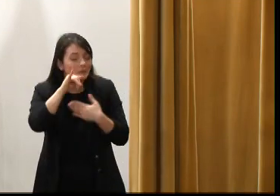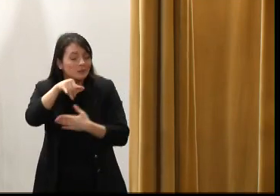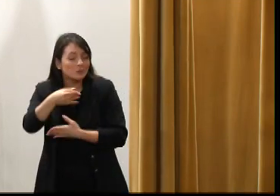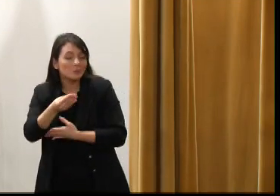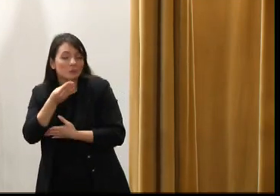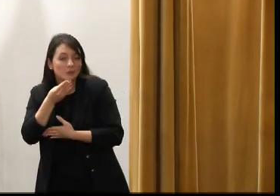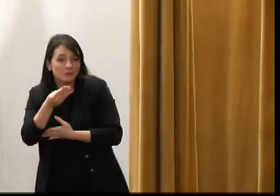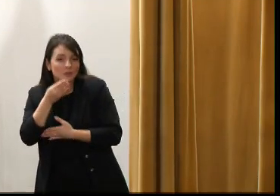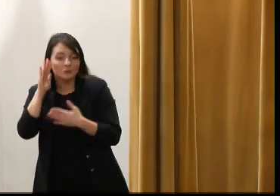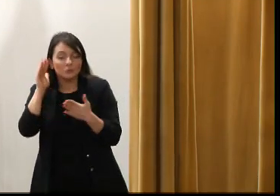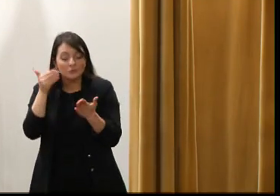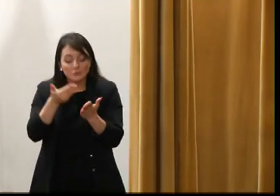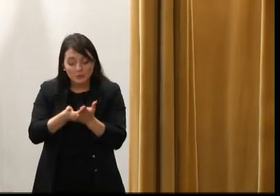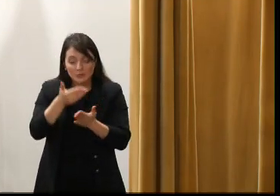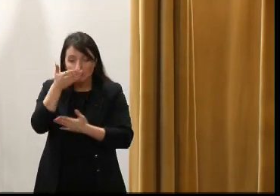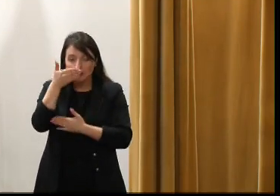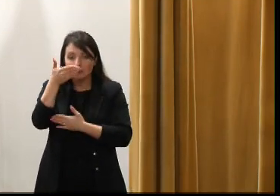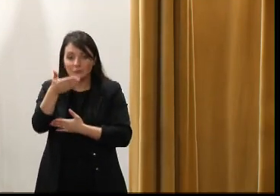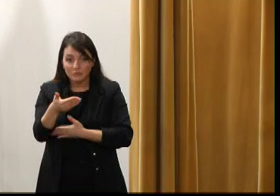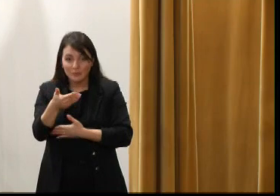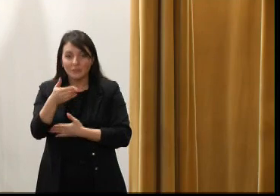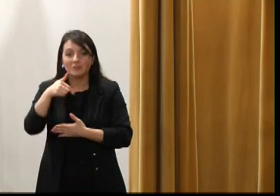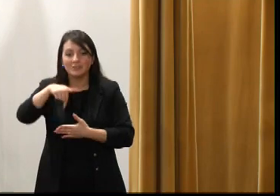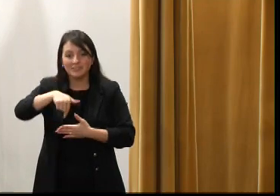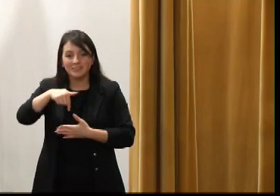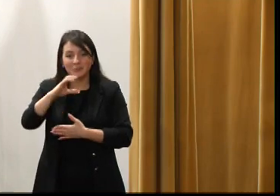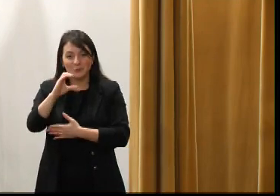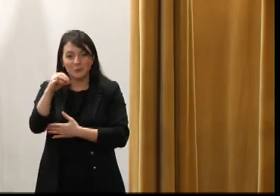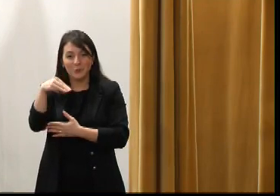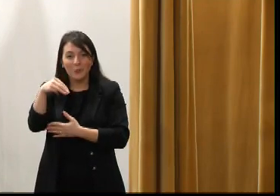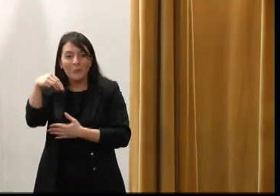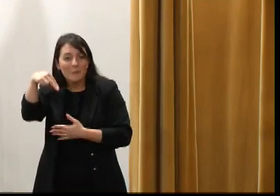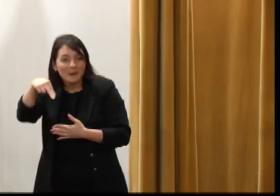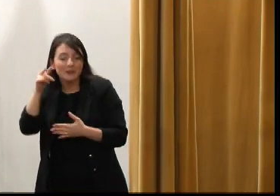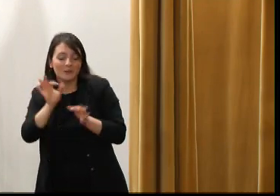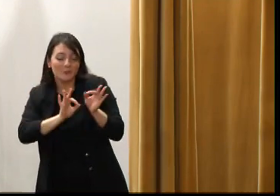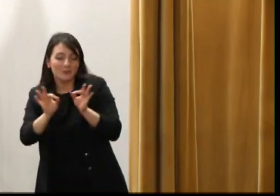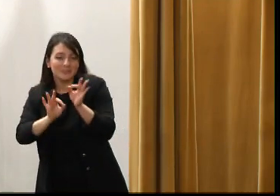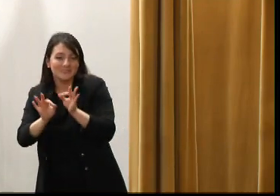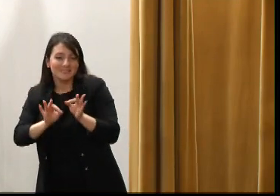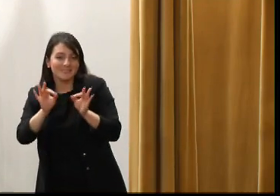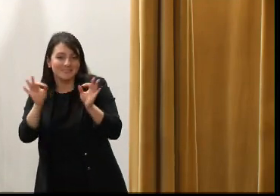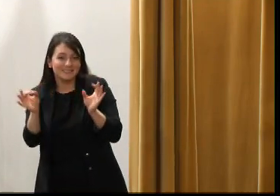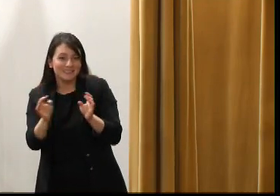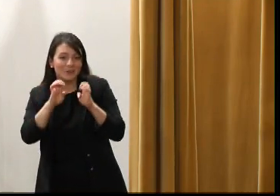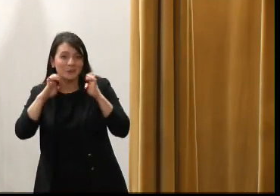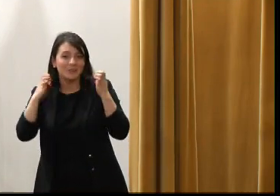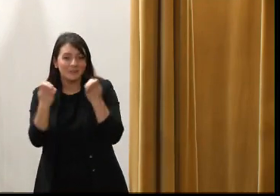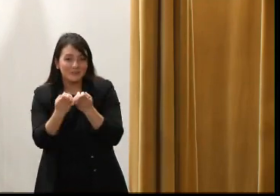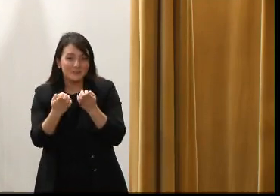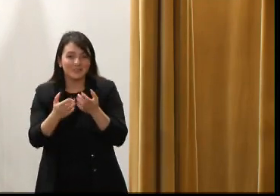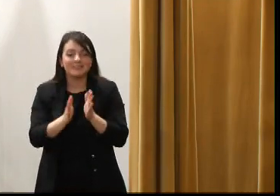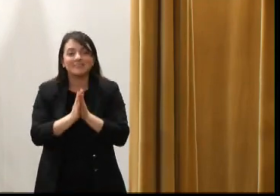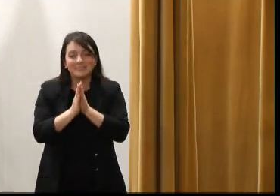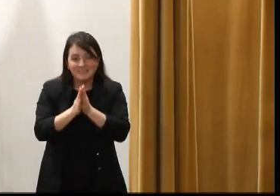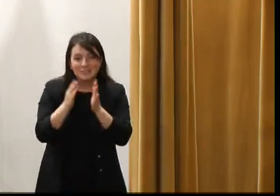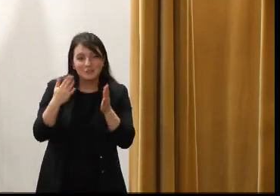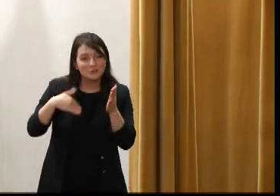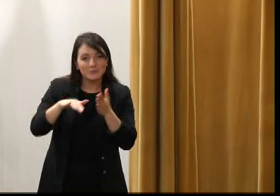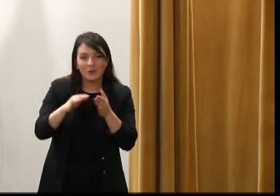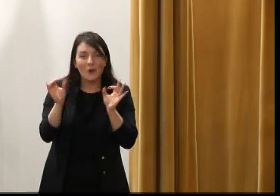confiança em estar à frente do COMAN e realizar este evento. Desejamos uma excelente conferência a todos. Muito